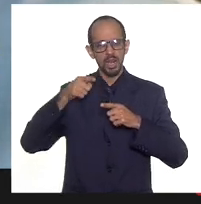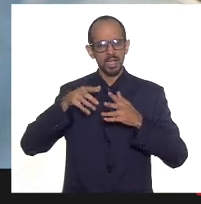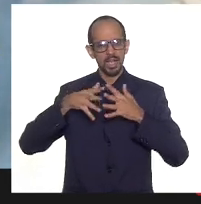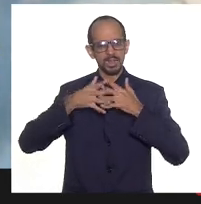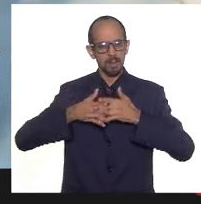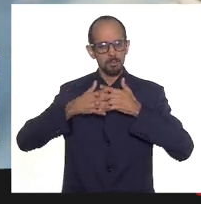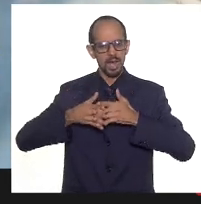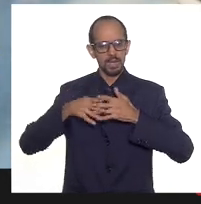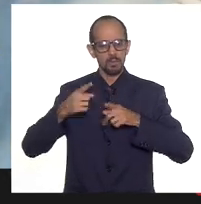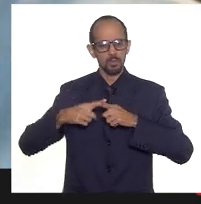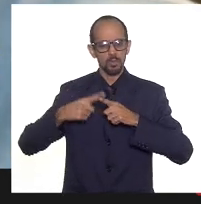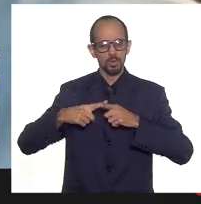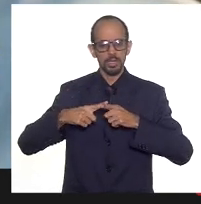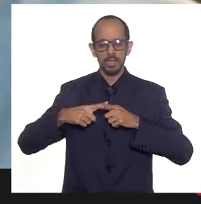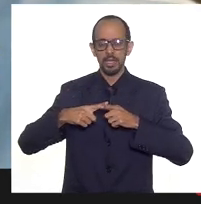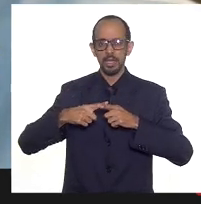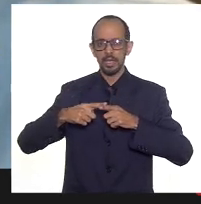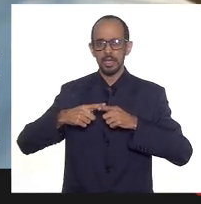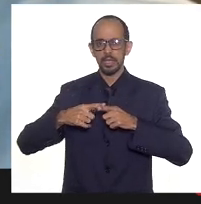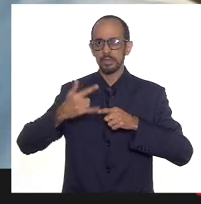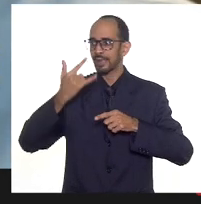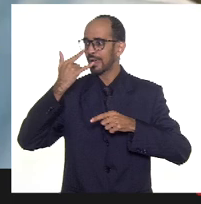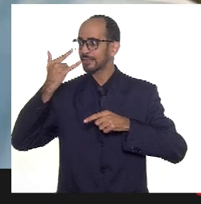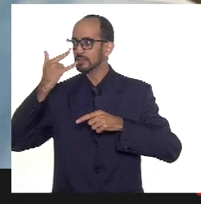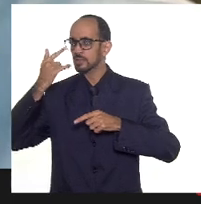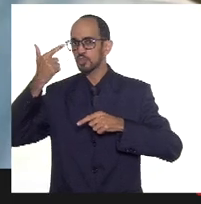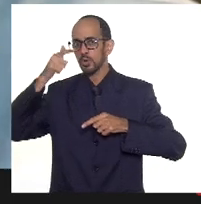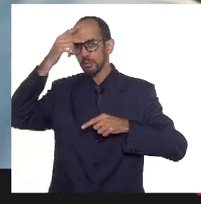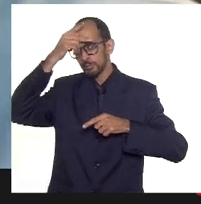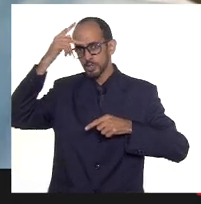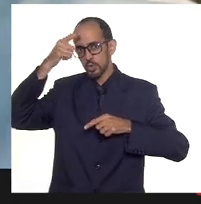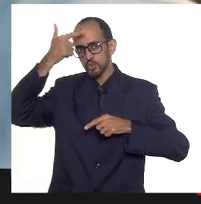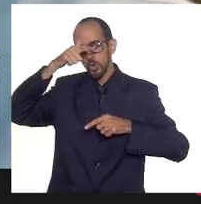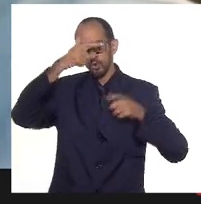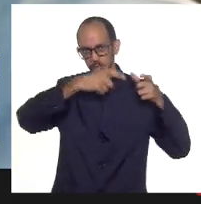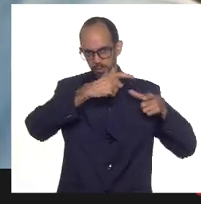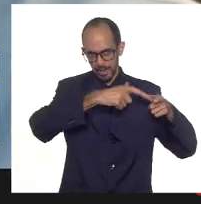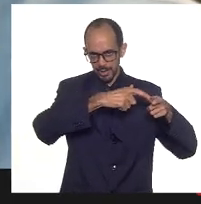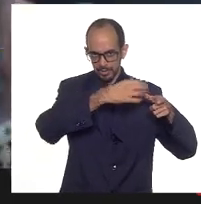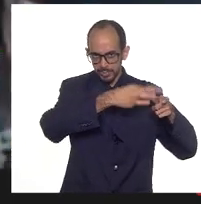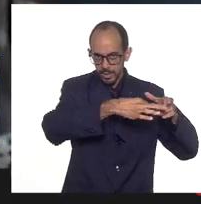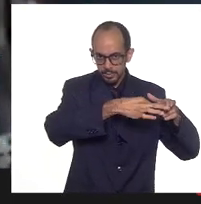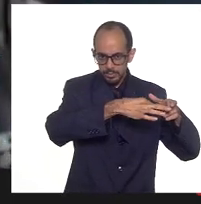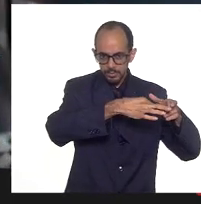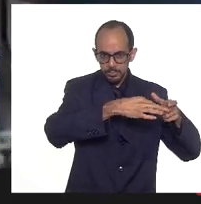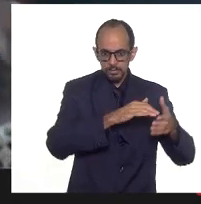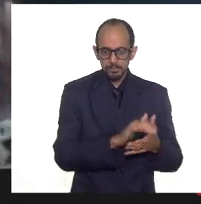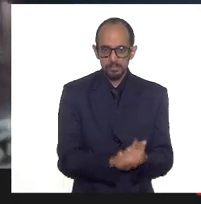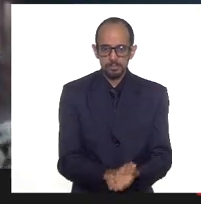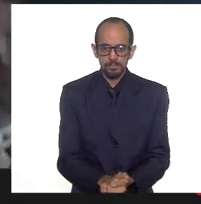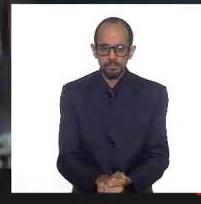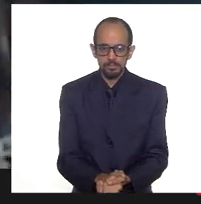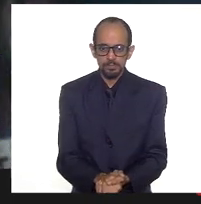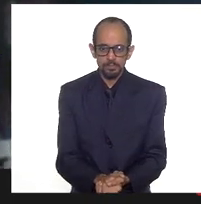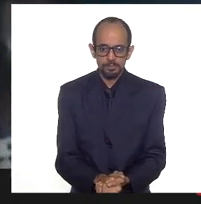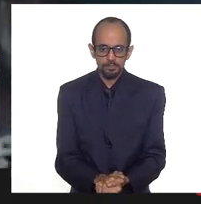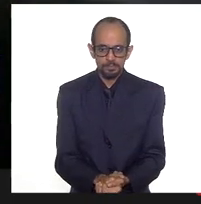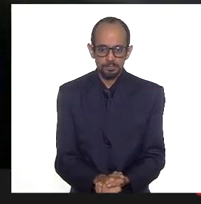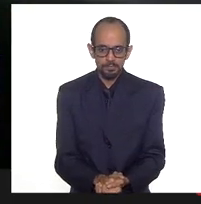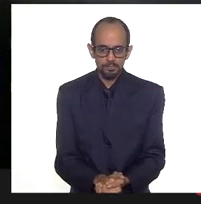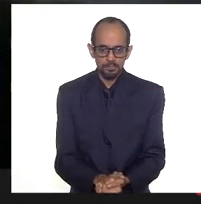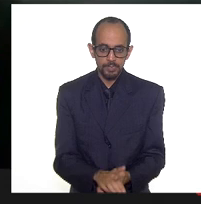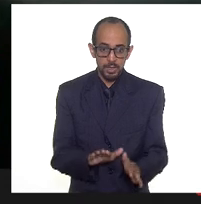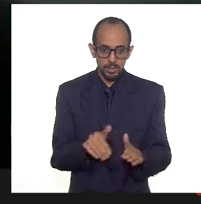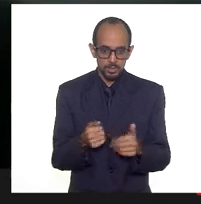atrai pessoas de outros lugares, é isso? É. Sim, exatamente isso. Professora Ana Paula, deixa eu aproveitar